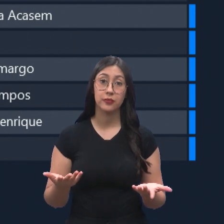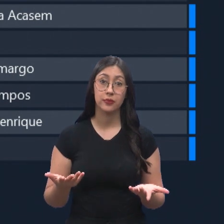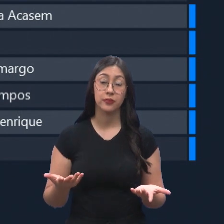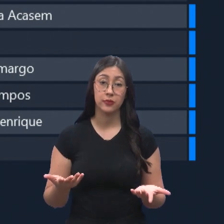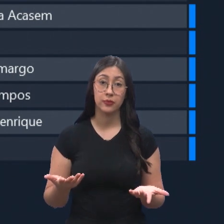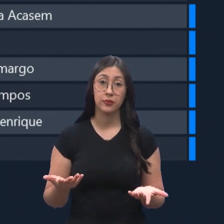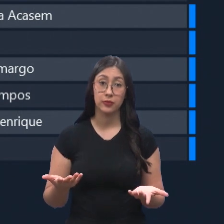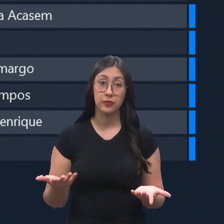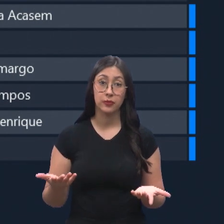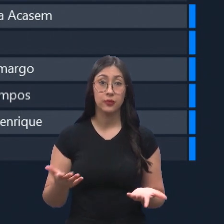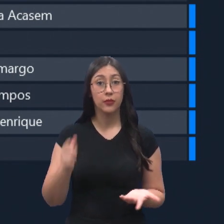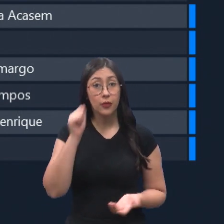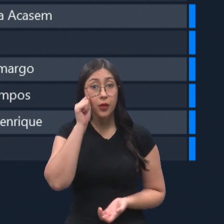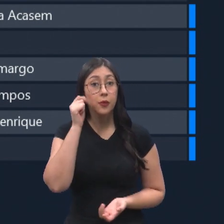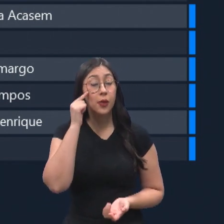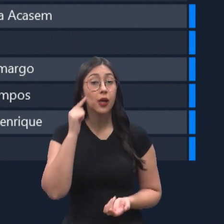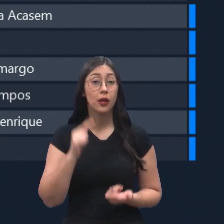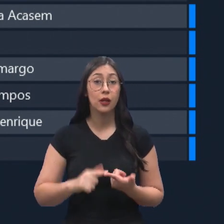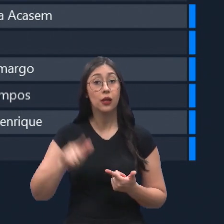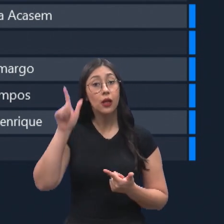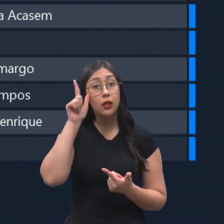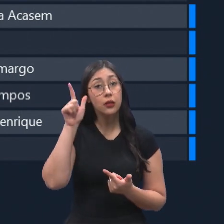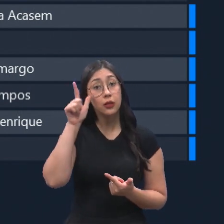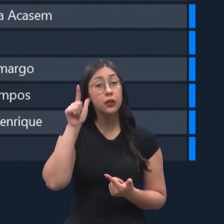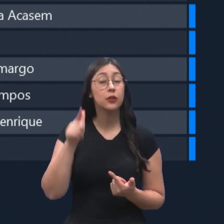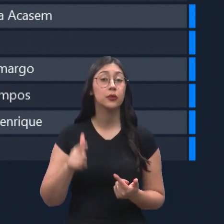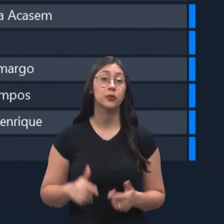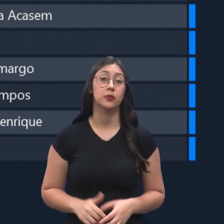Amélia Naon, Lino Bisco.